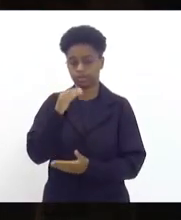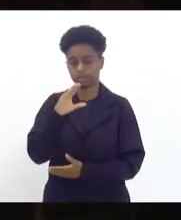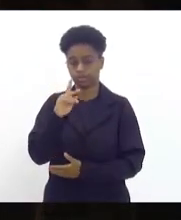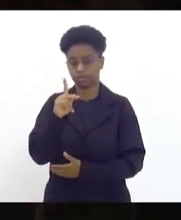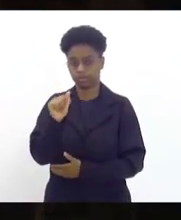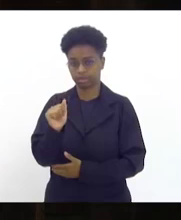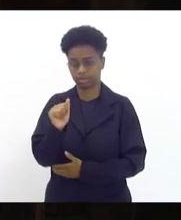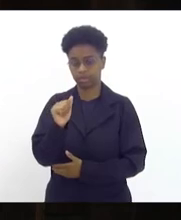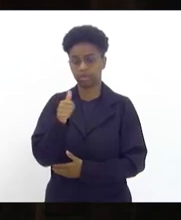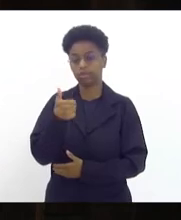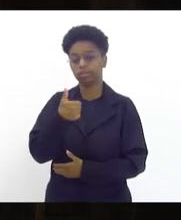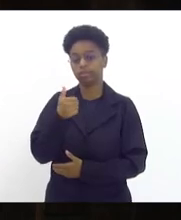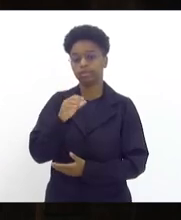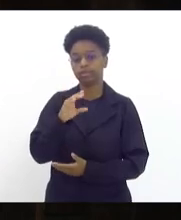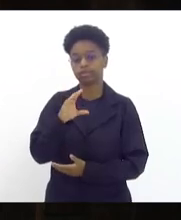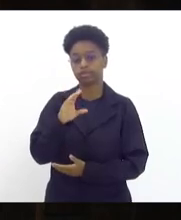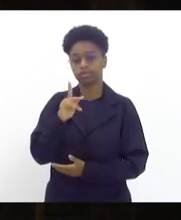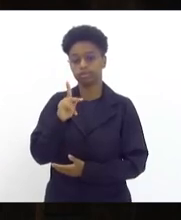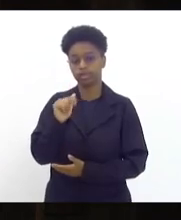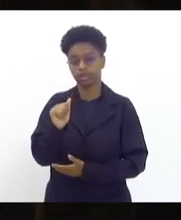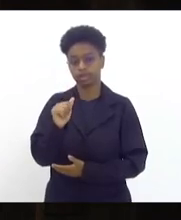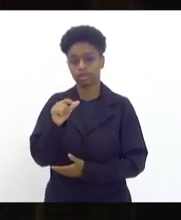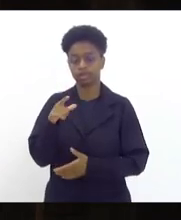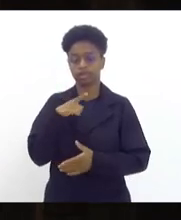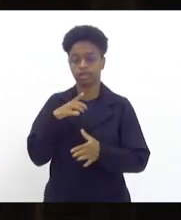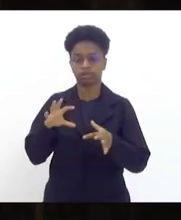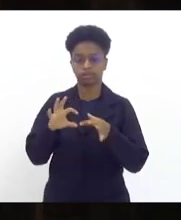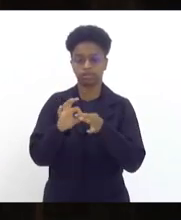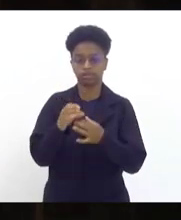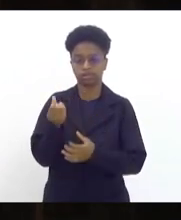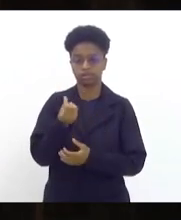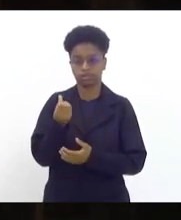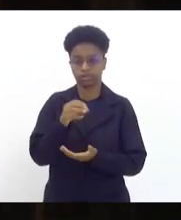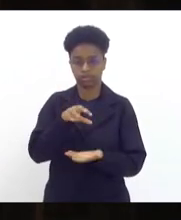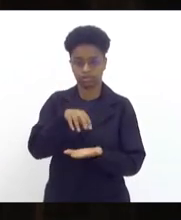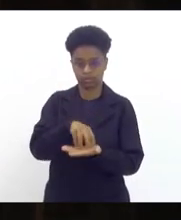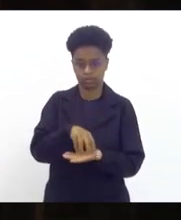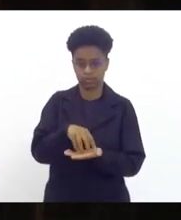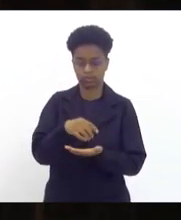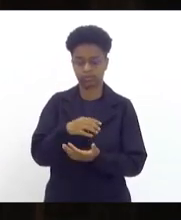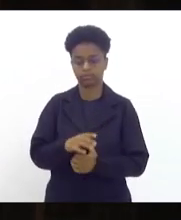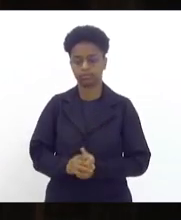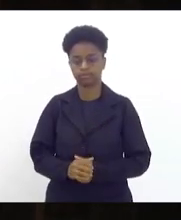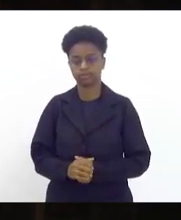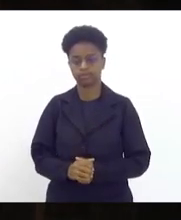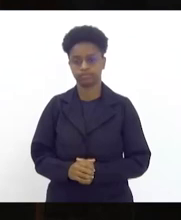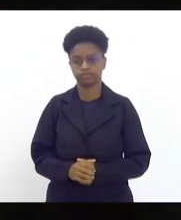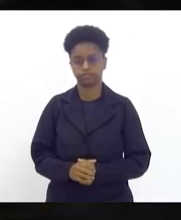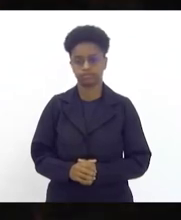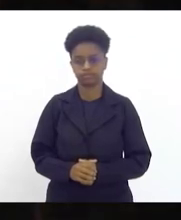primeiro CPA O Sexto Batalhão faz parte do guarda-chuva do primeiro CPA